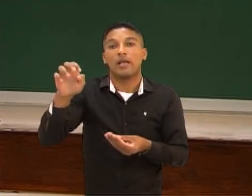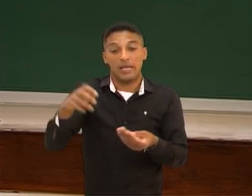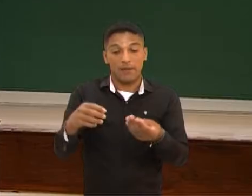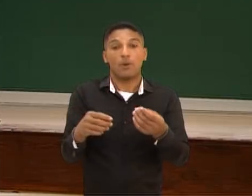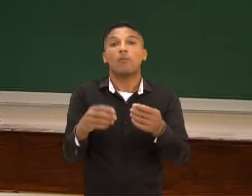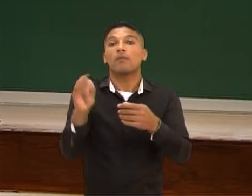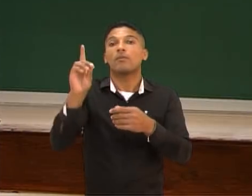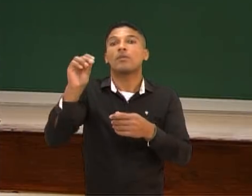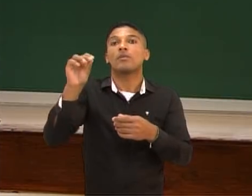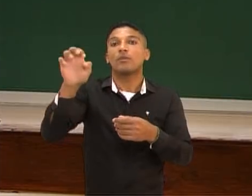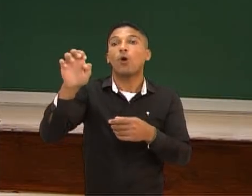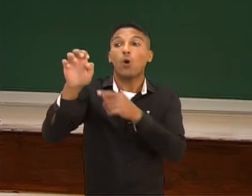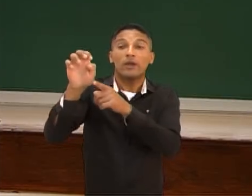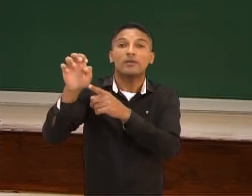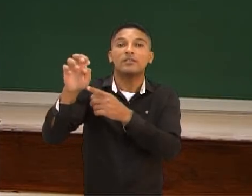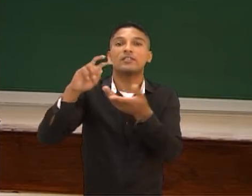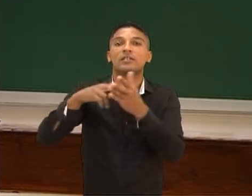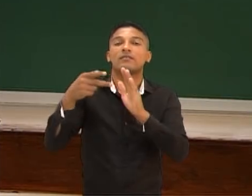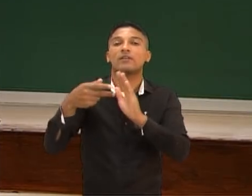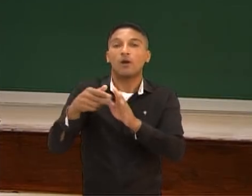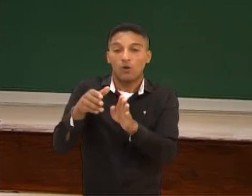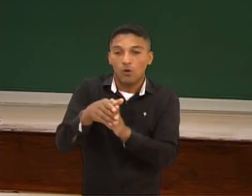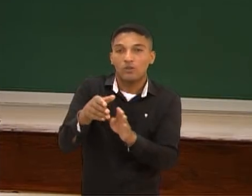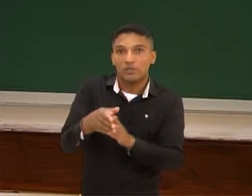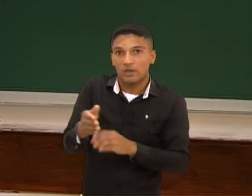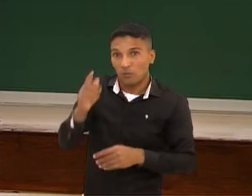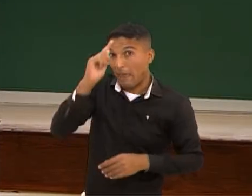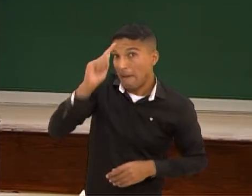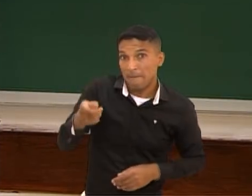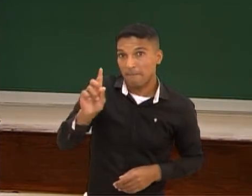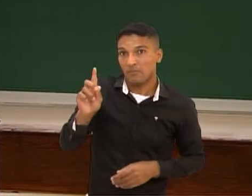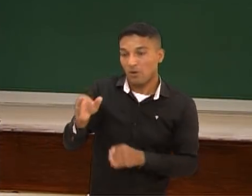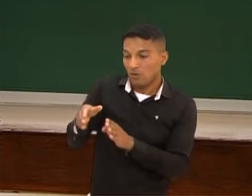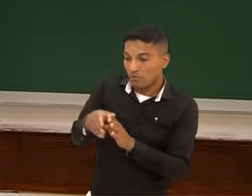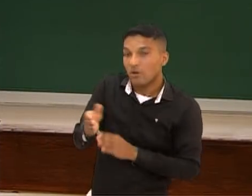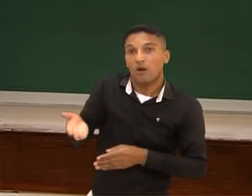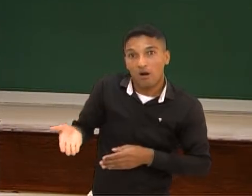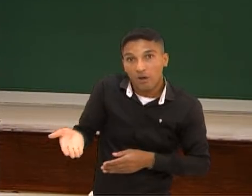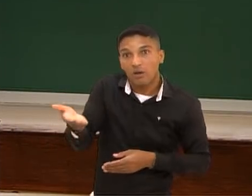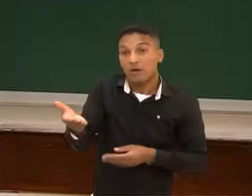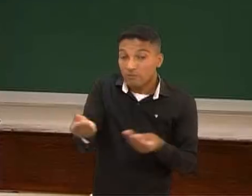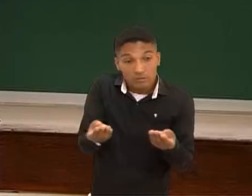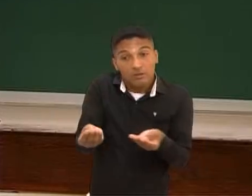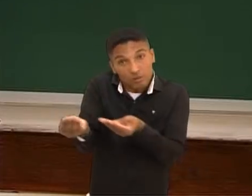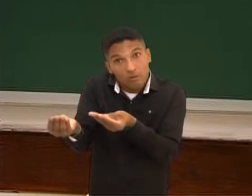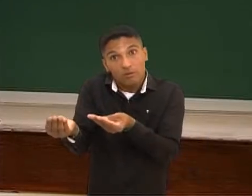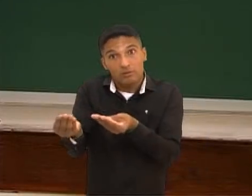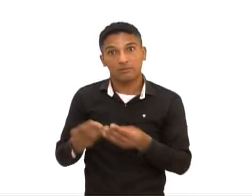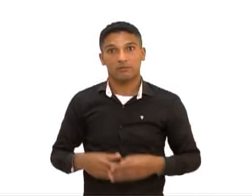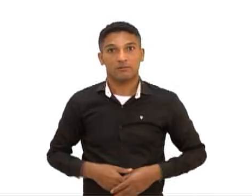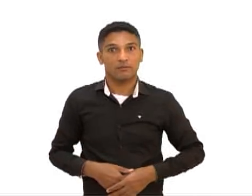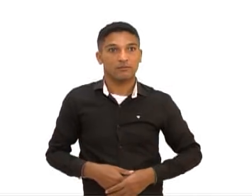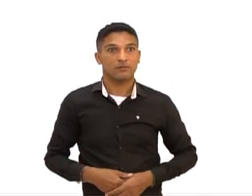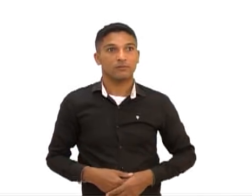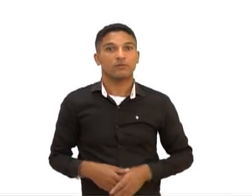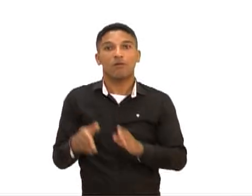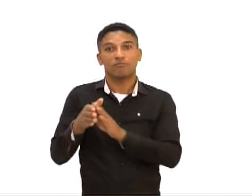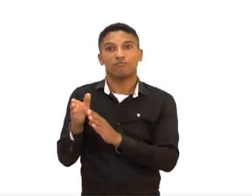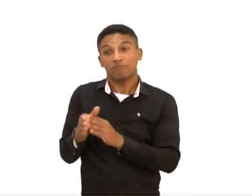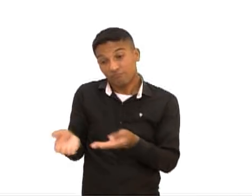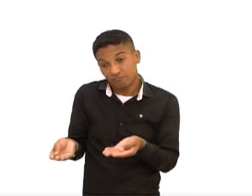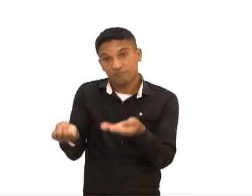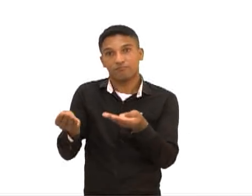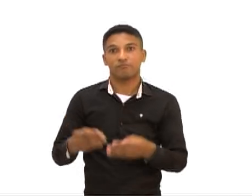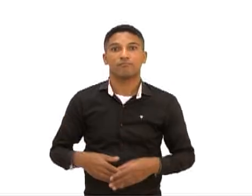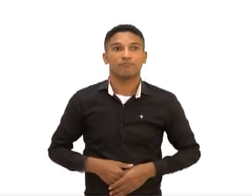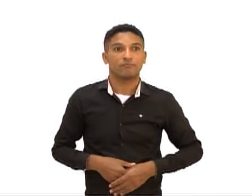uma solicitação, não necessariamente uma ordem com viés obrigatório. Parabéns para quem acertou essa questão, vamos para a próxima.